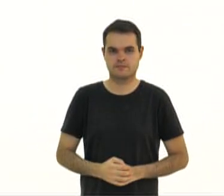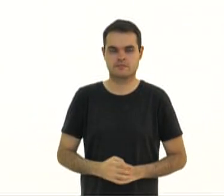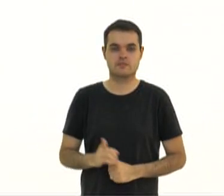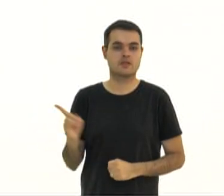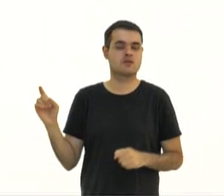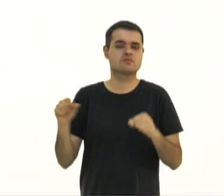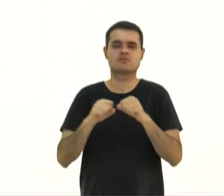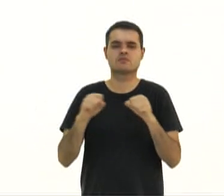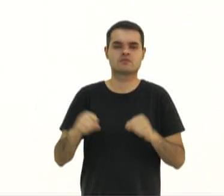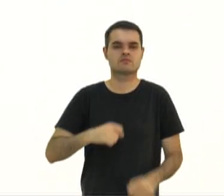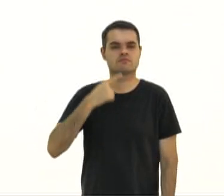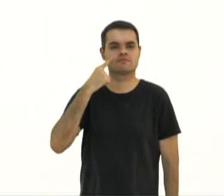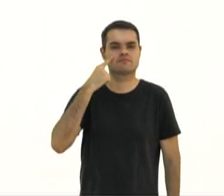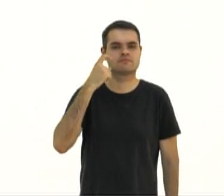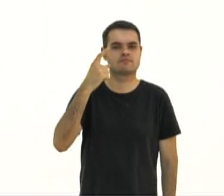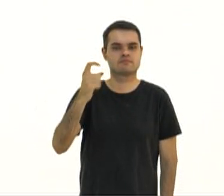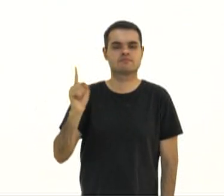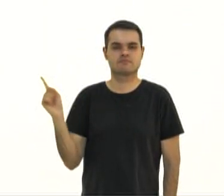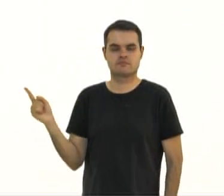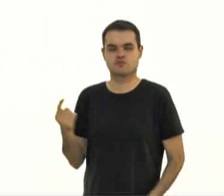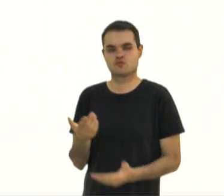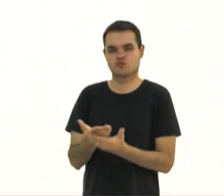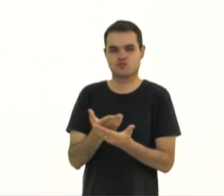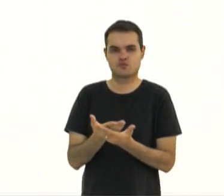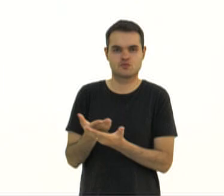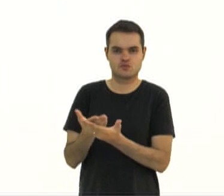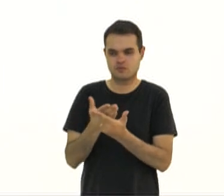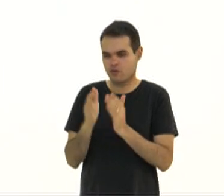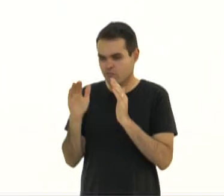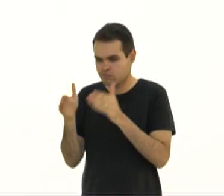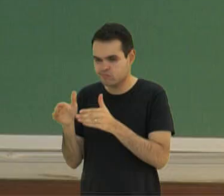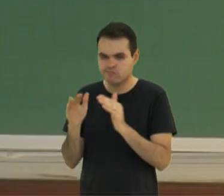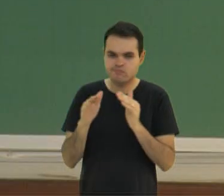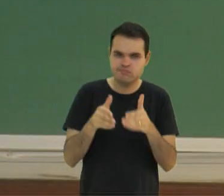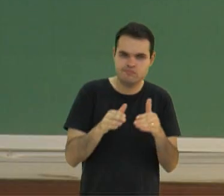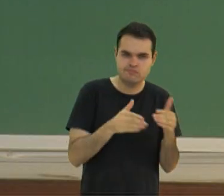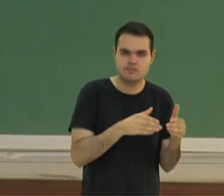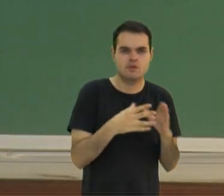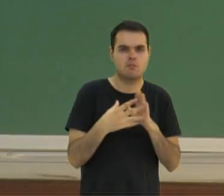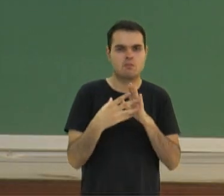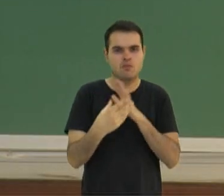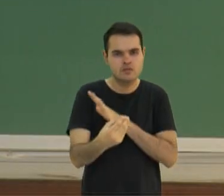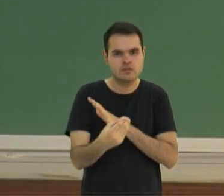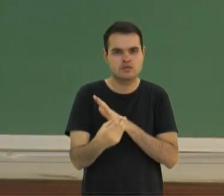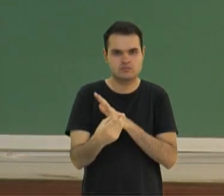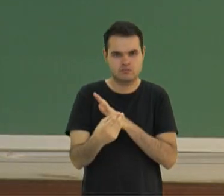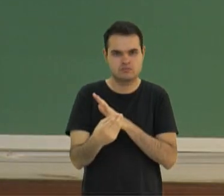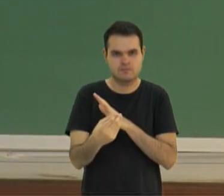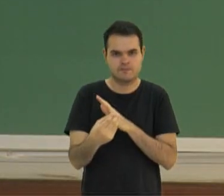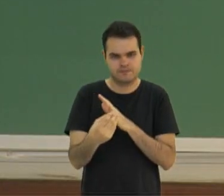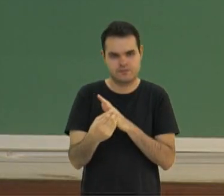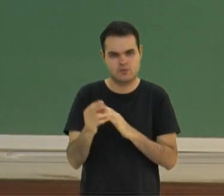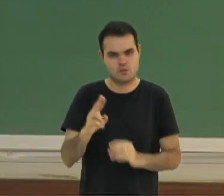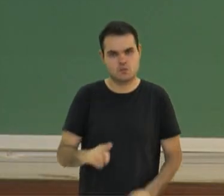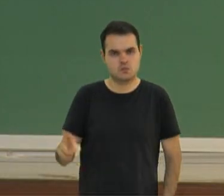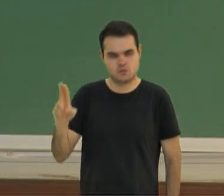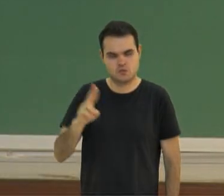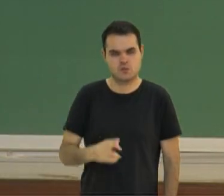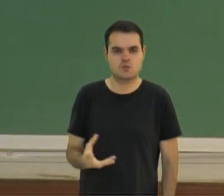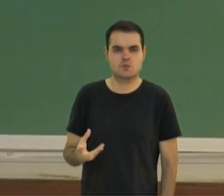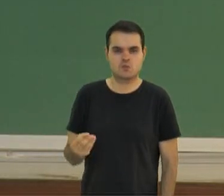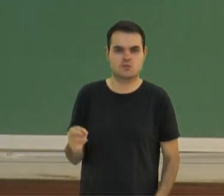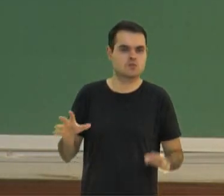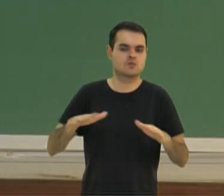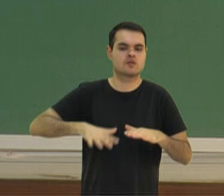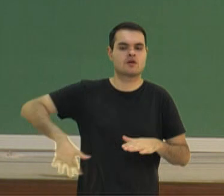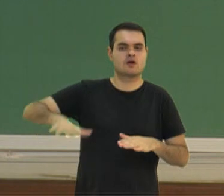um sistema muito interessante, principalmente quando a gente vai estudar lá, é um modelo né, bastante utilizado aqui na parte de